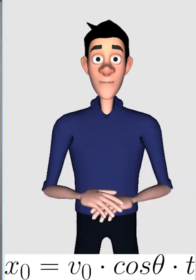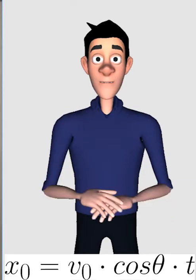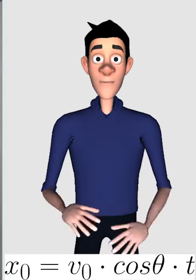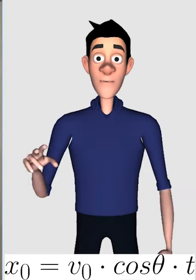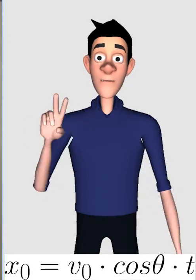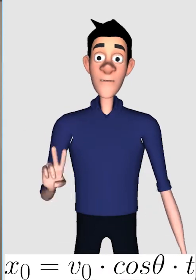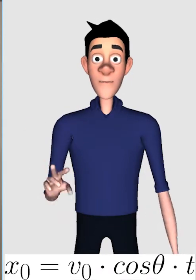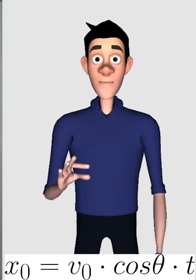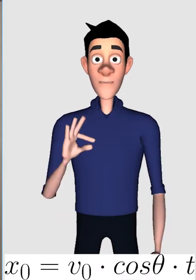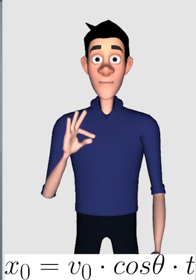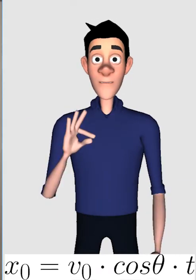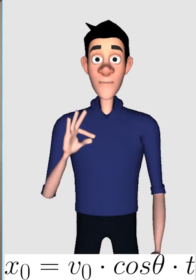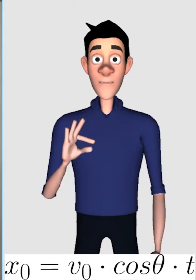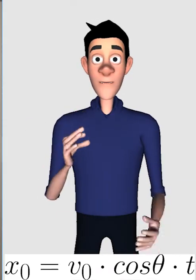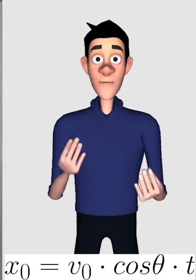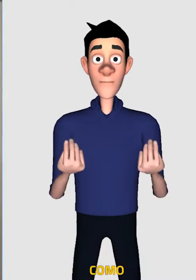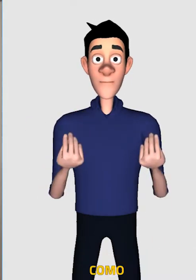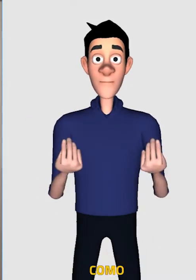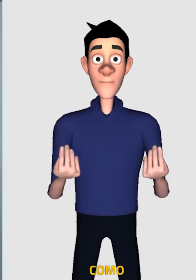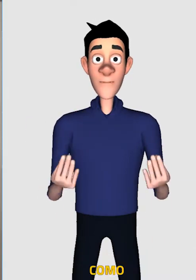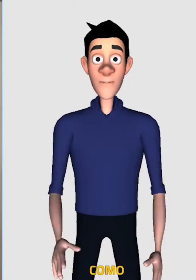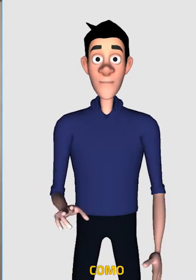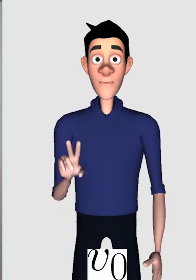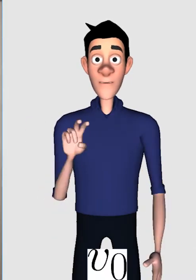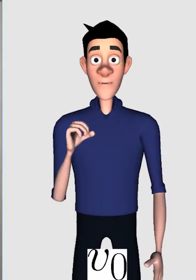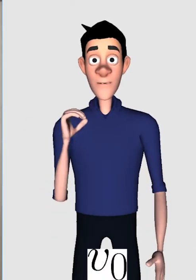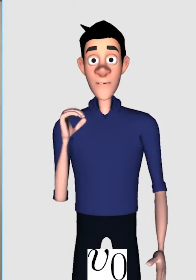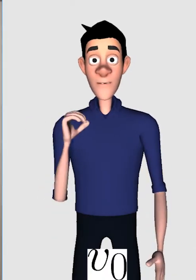não é v0. Como que é?